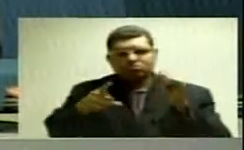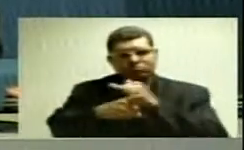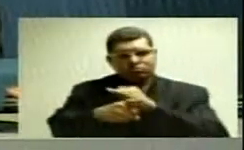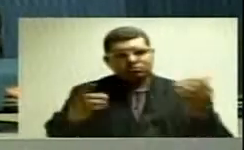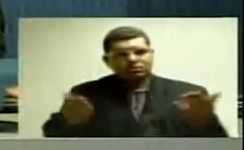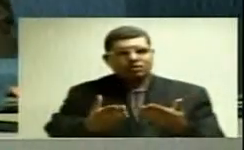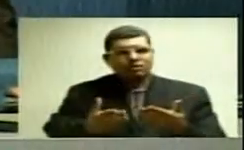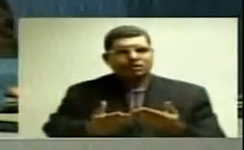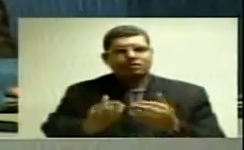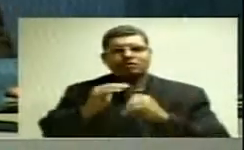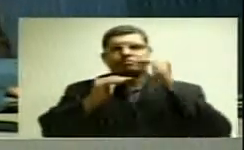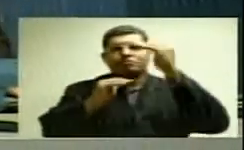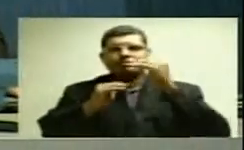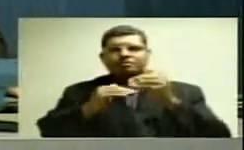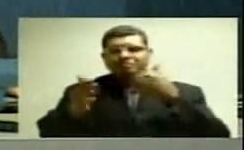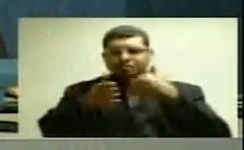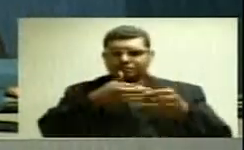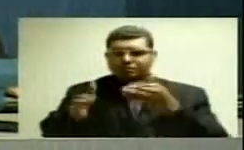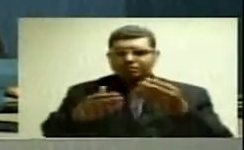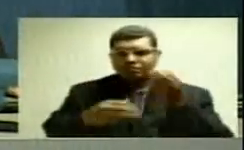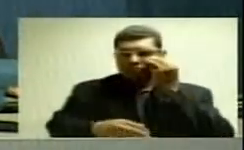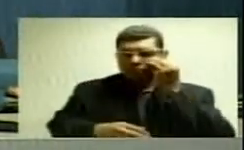público acima de qualquer outro